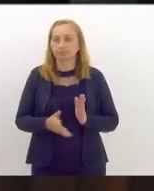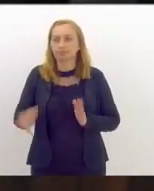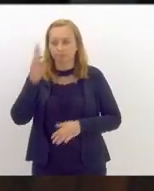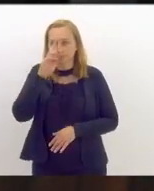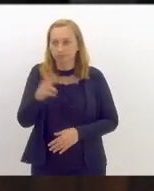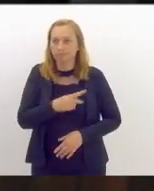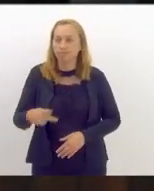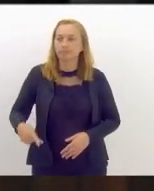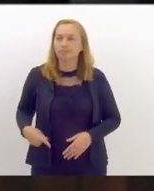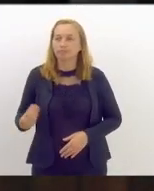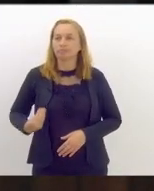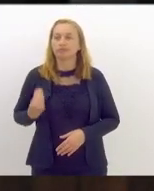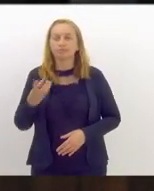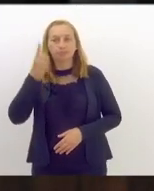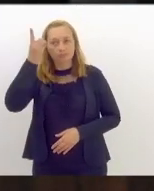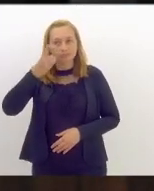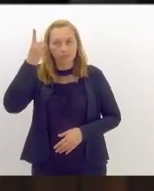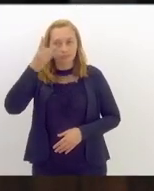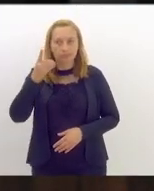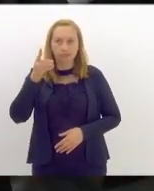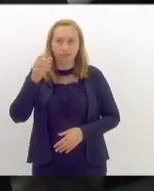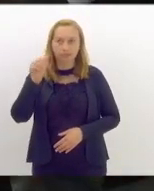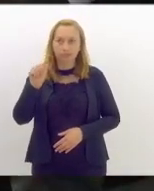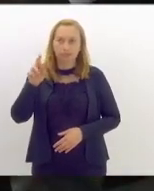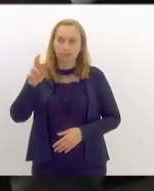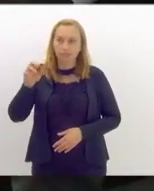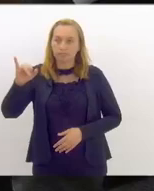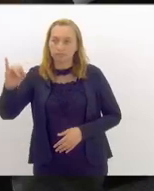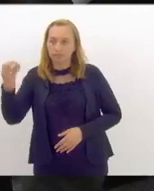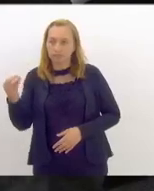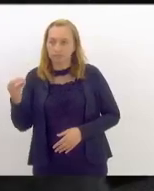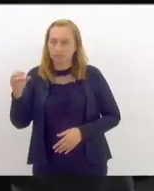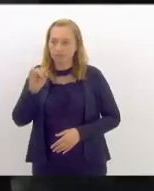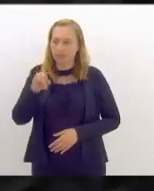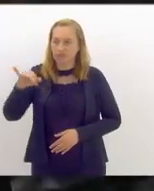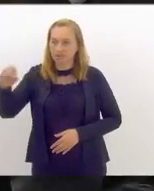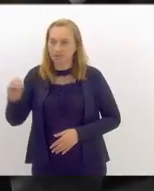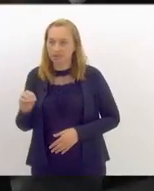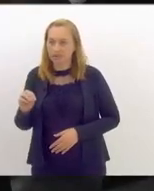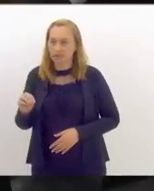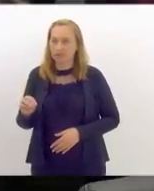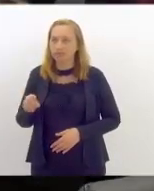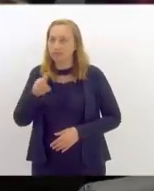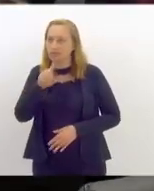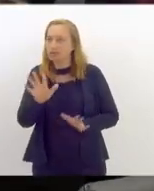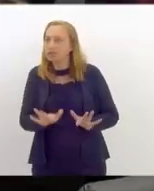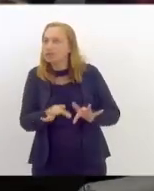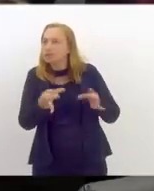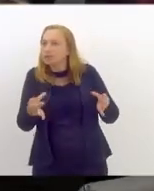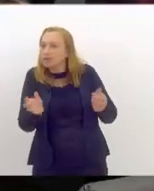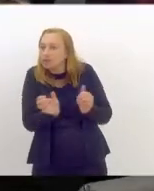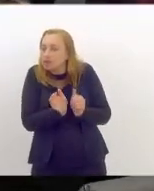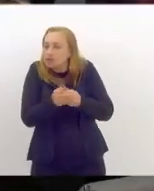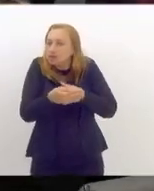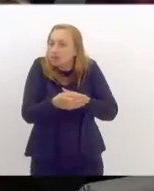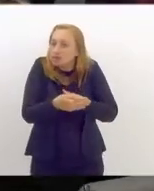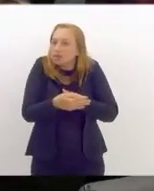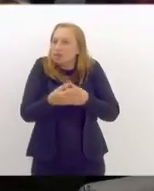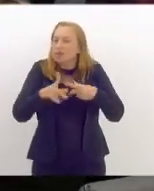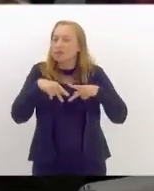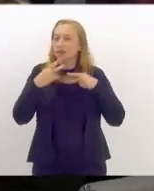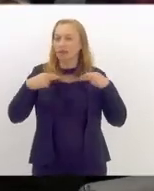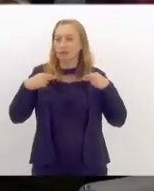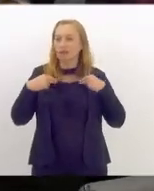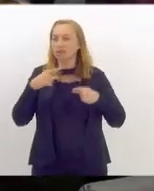destacar a presença do deputado eleito Andrezinho ciliano que encontra-se no plenário da Assembleia Legislativa ali humildemente escondido tá de terno mas